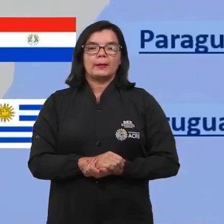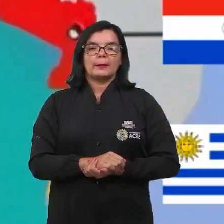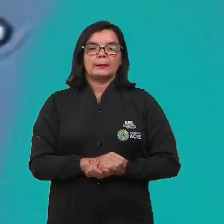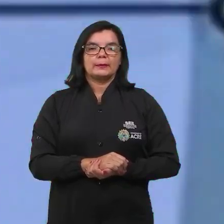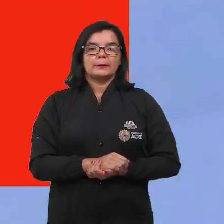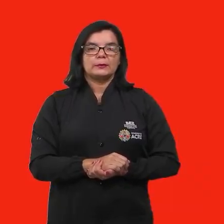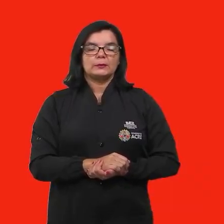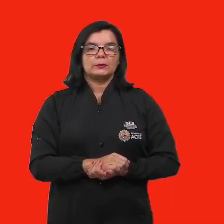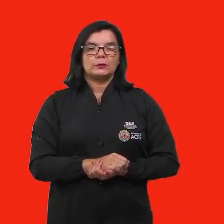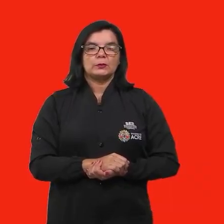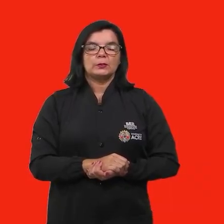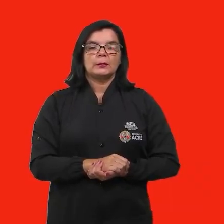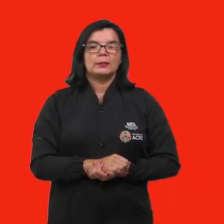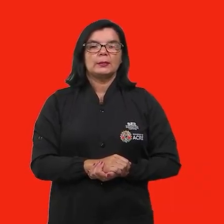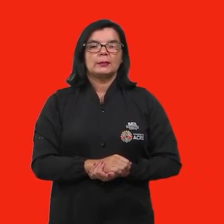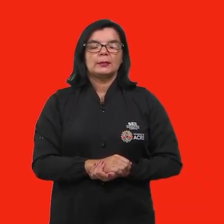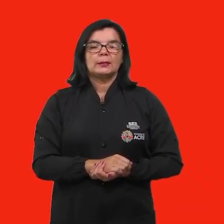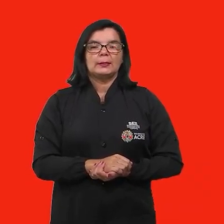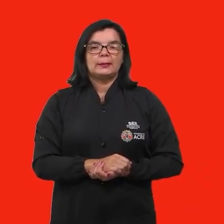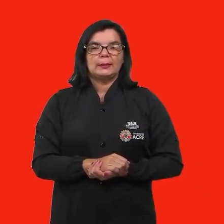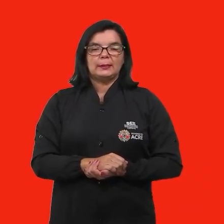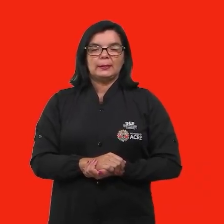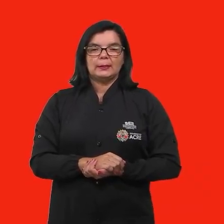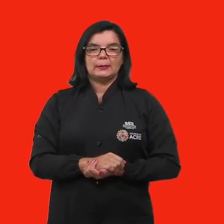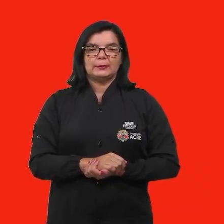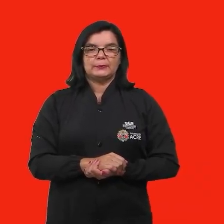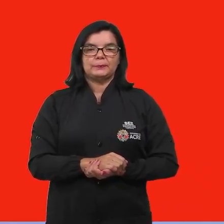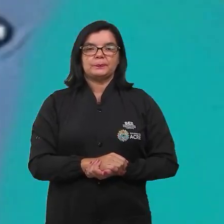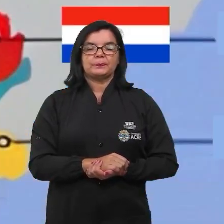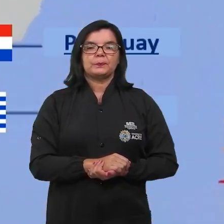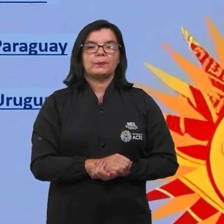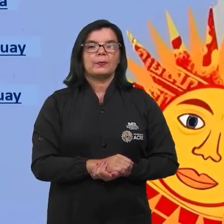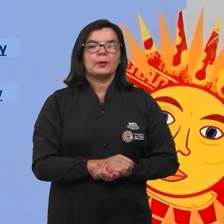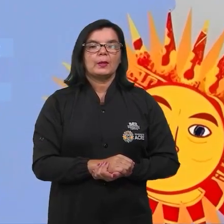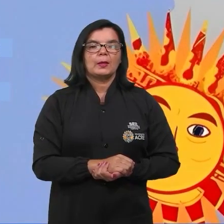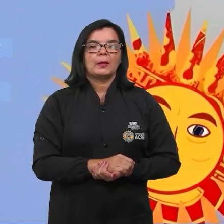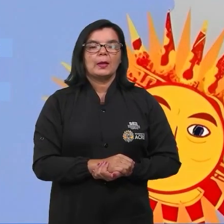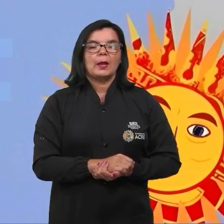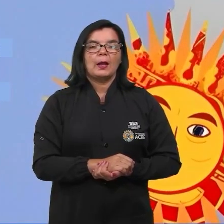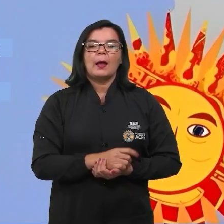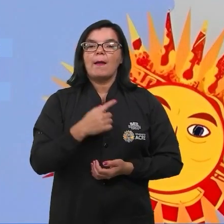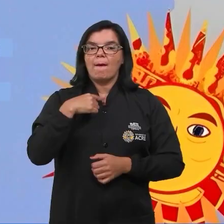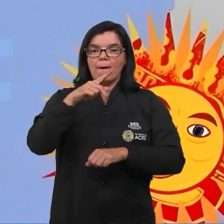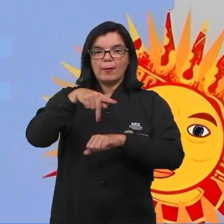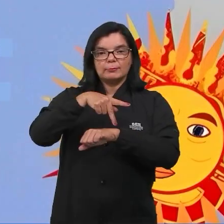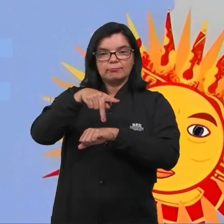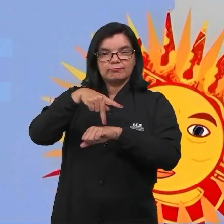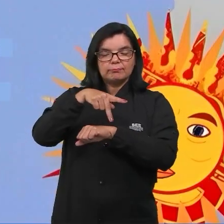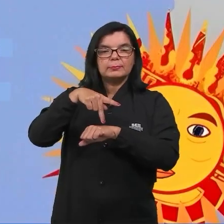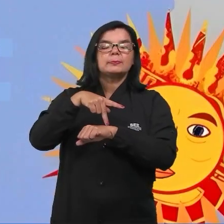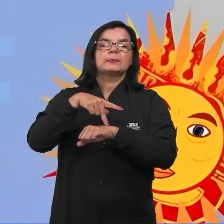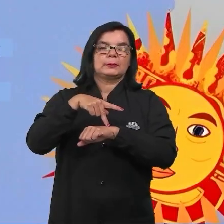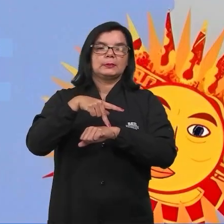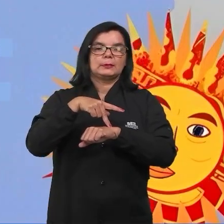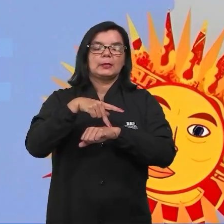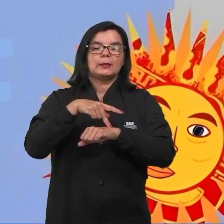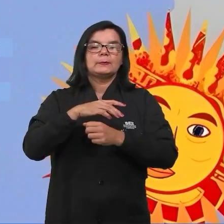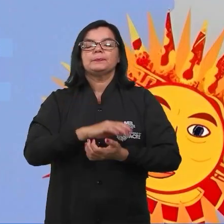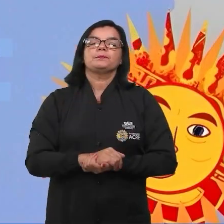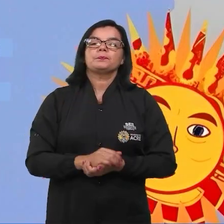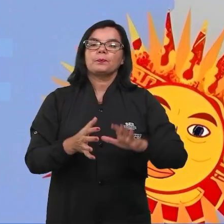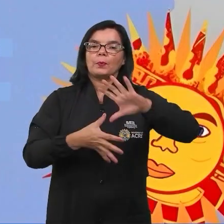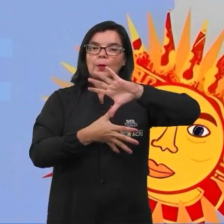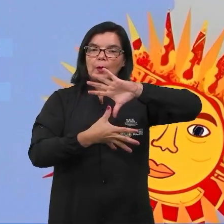perdão, galera, que mostrou o mapa da Costa Rica, foi para a Guiné Equatorial, mas deixa eu retornar aqui, tá? A Costa Rica é um país aqui da América